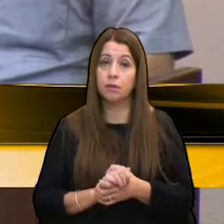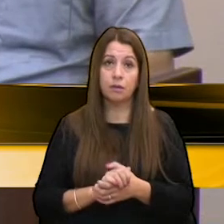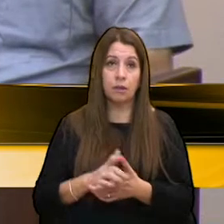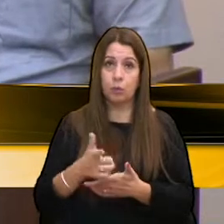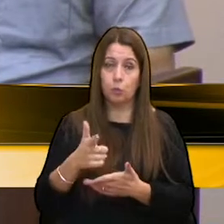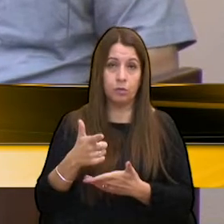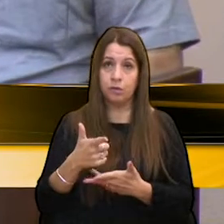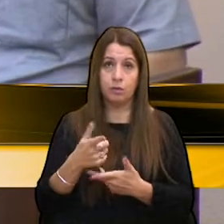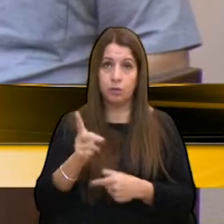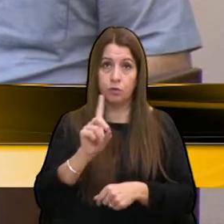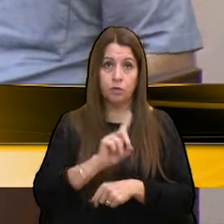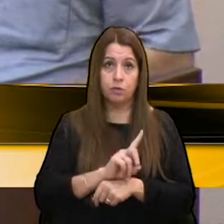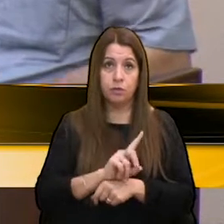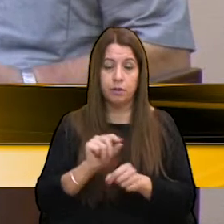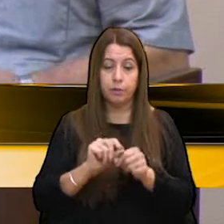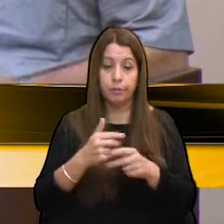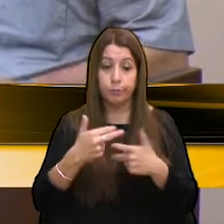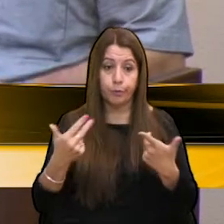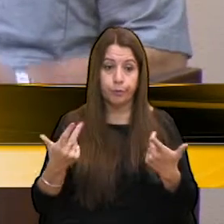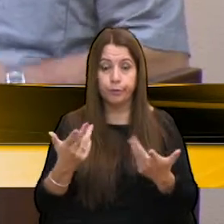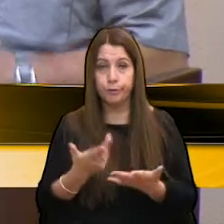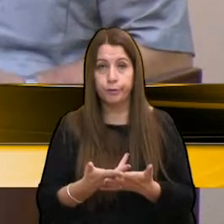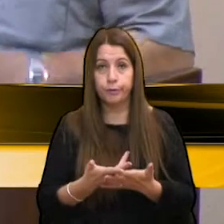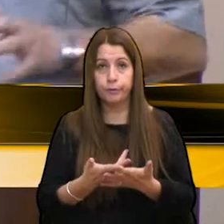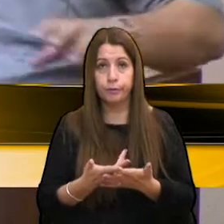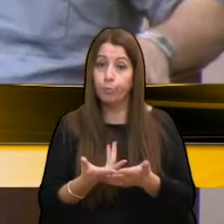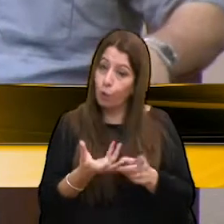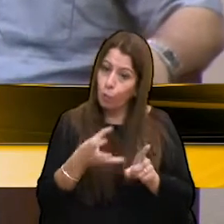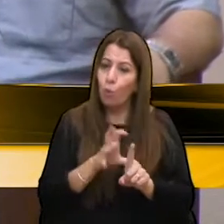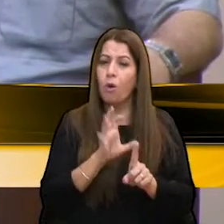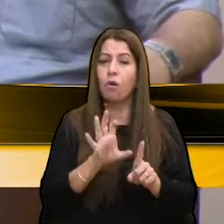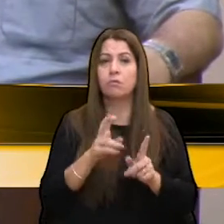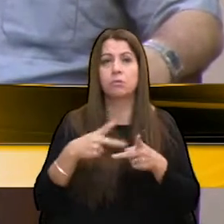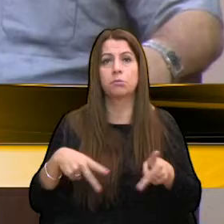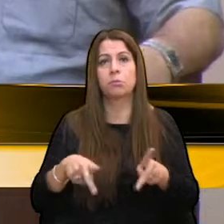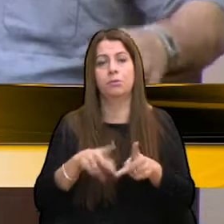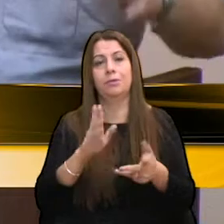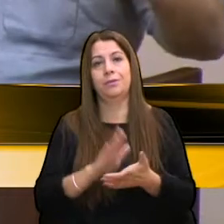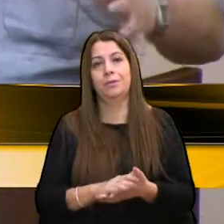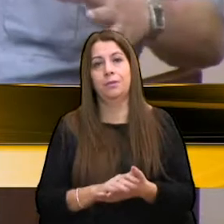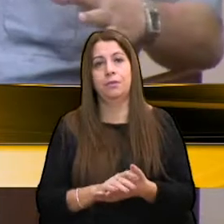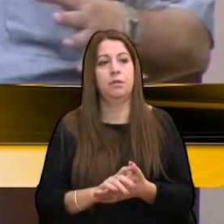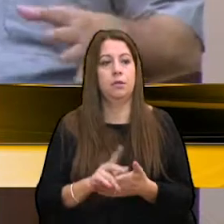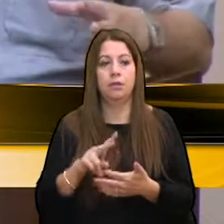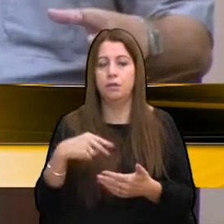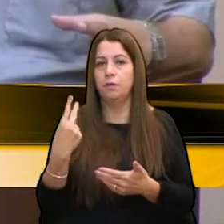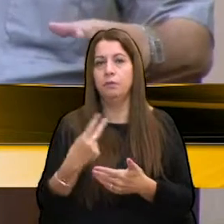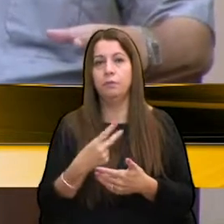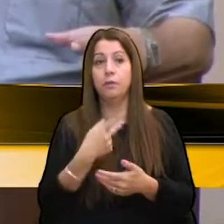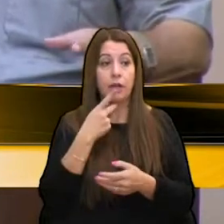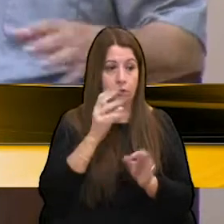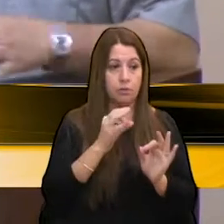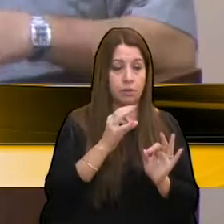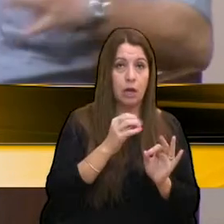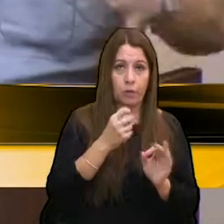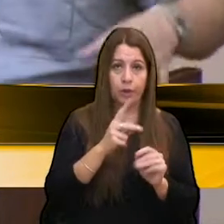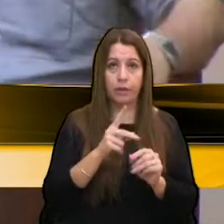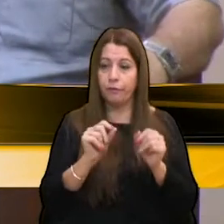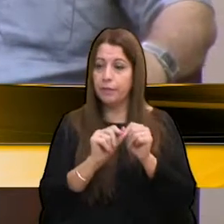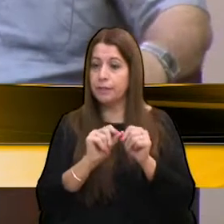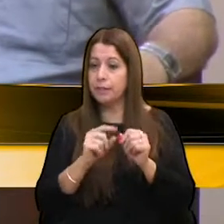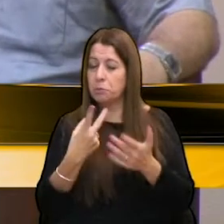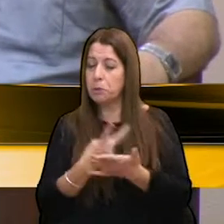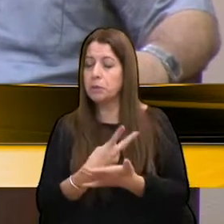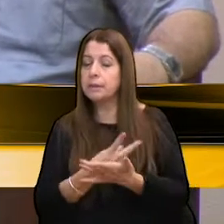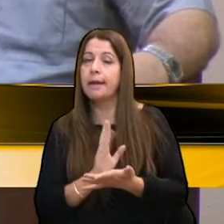tem dia que não faz alguma coisa para contrariar a população, para dizer que, não, nós, está tudo certo, então tá, nós vamos ter que fazer alguma